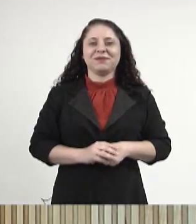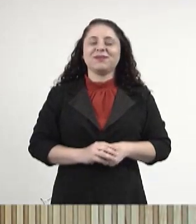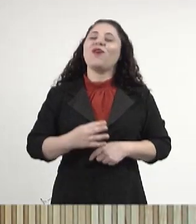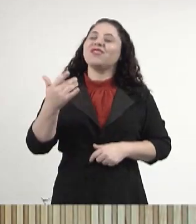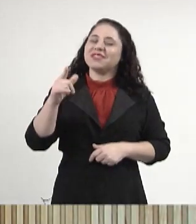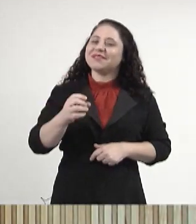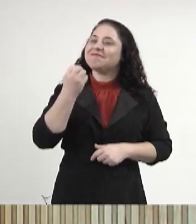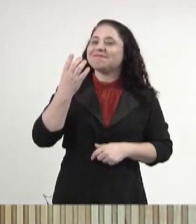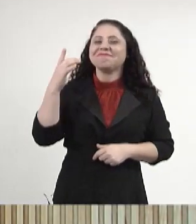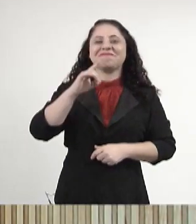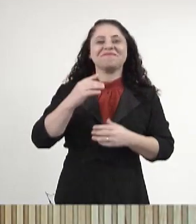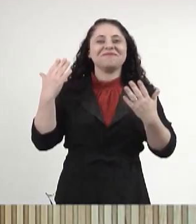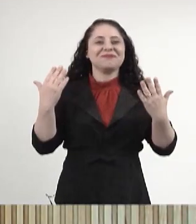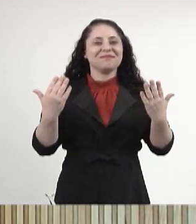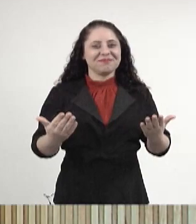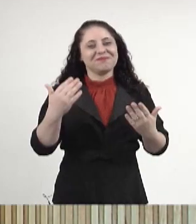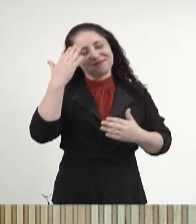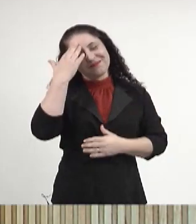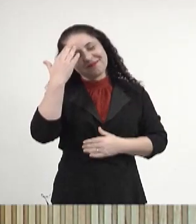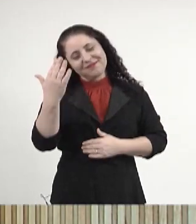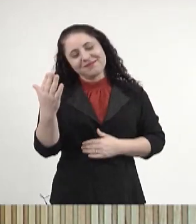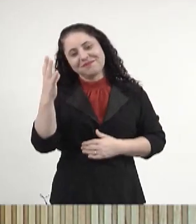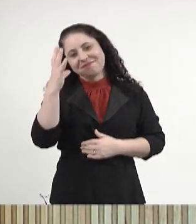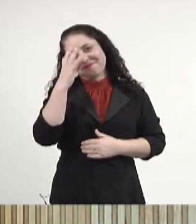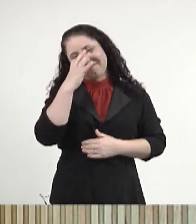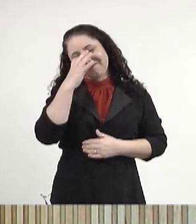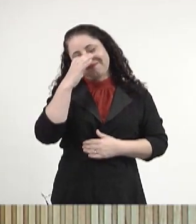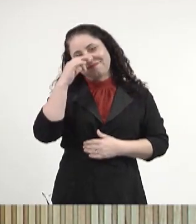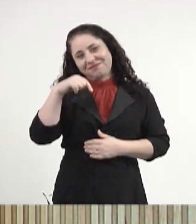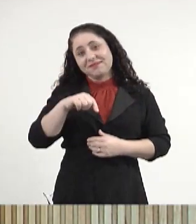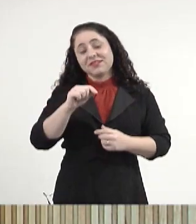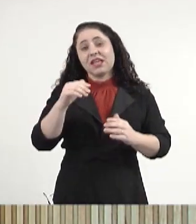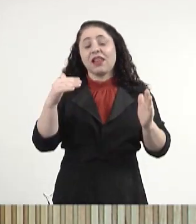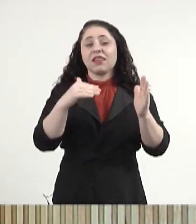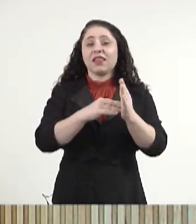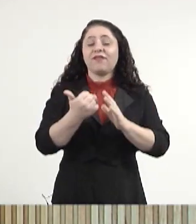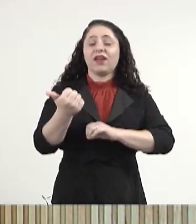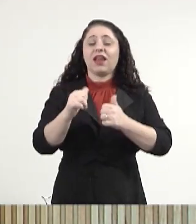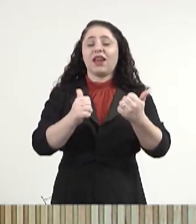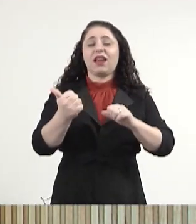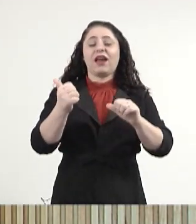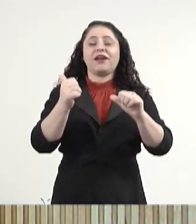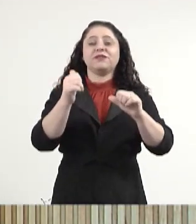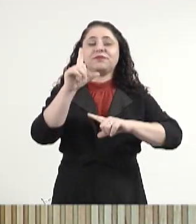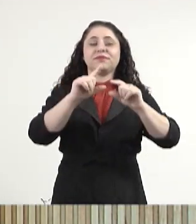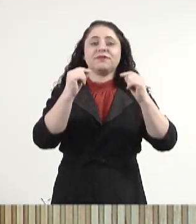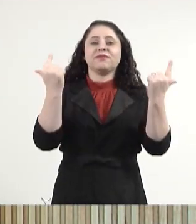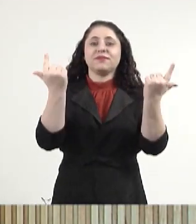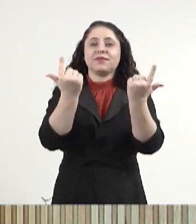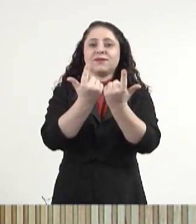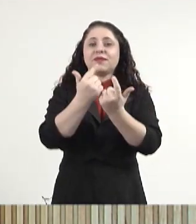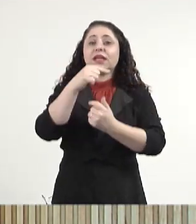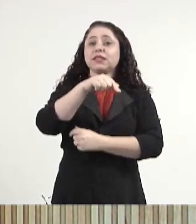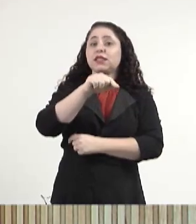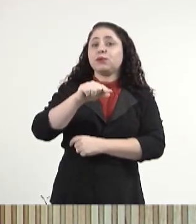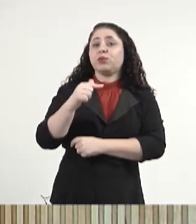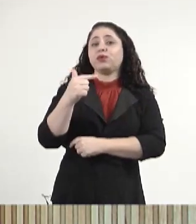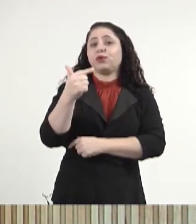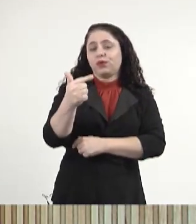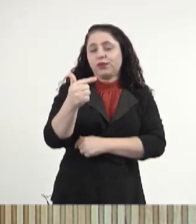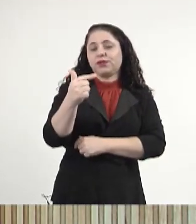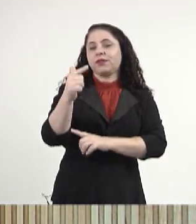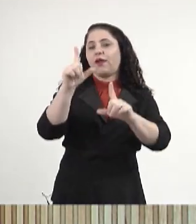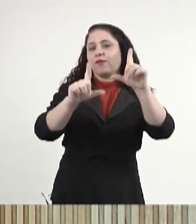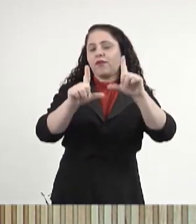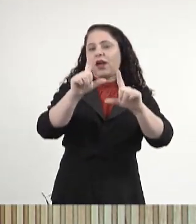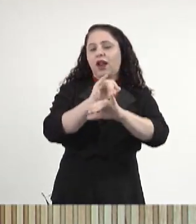Mais uma vez, muito bom dia para você e obrigado pela sua audiência aqui na TV Aleme, seja pelo nosso canal 7.2 da